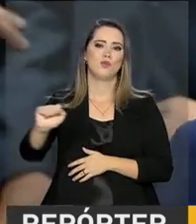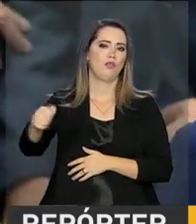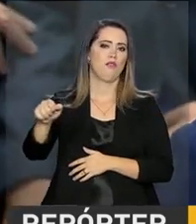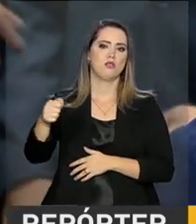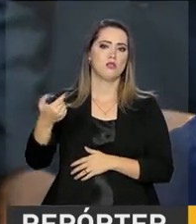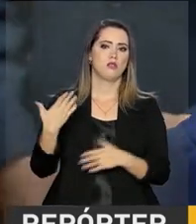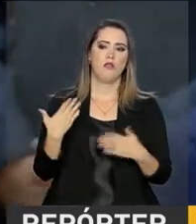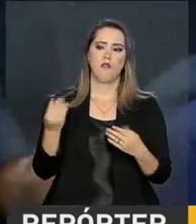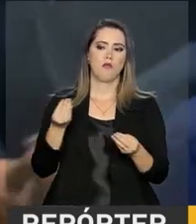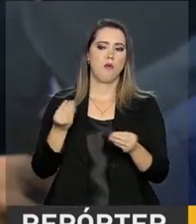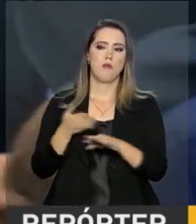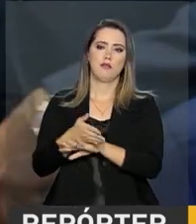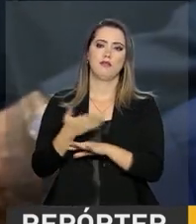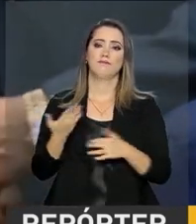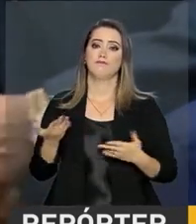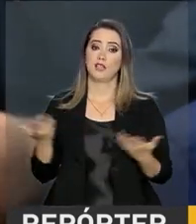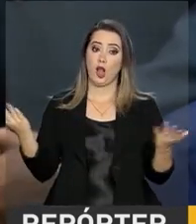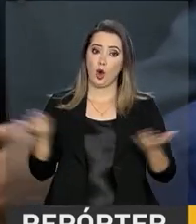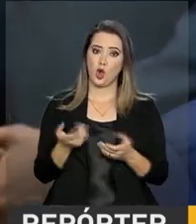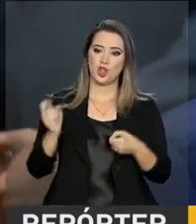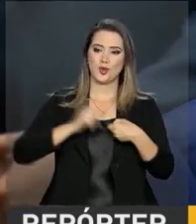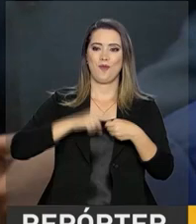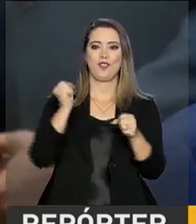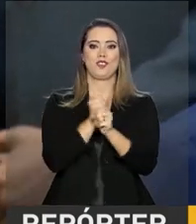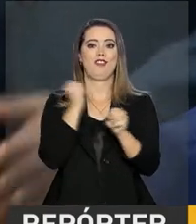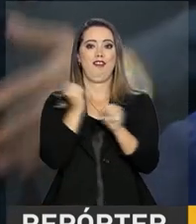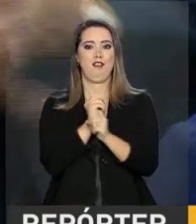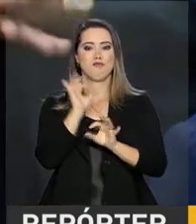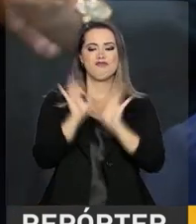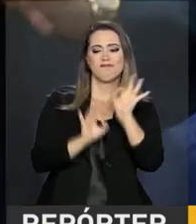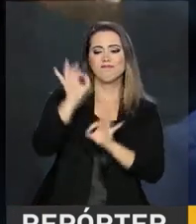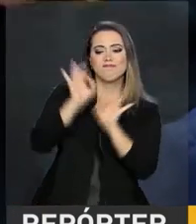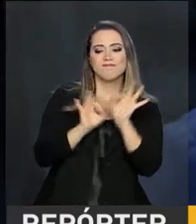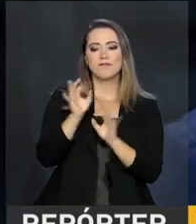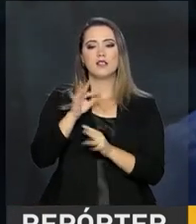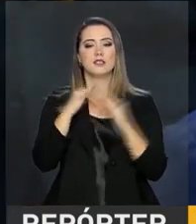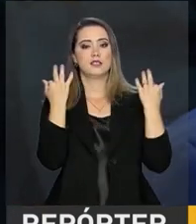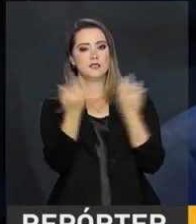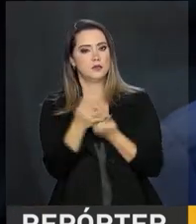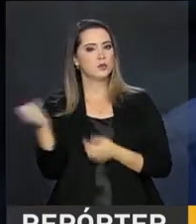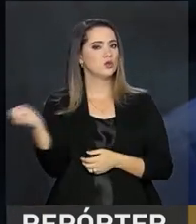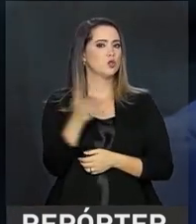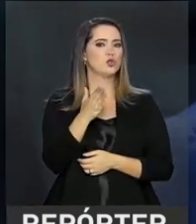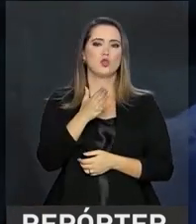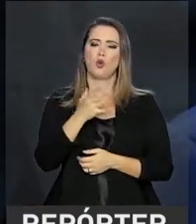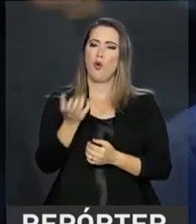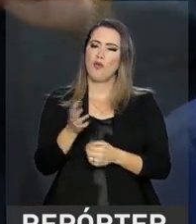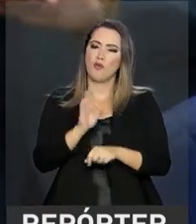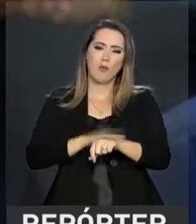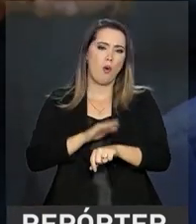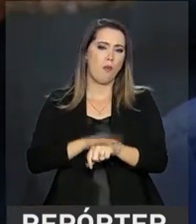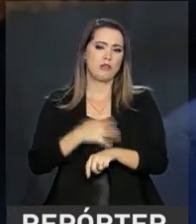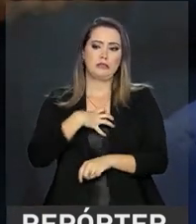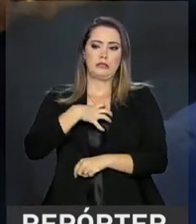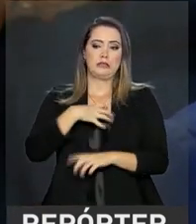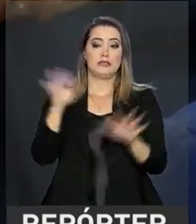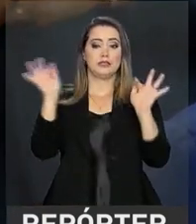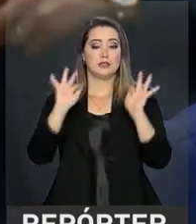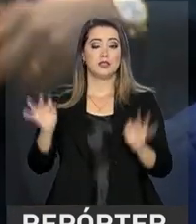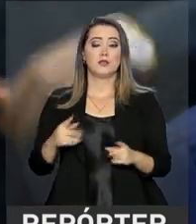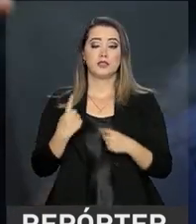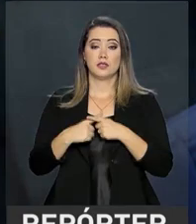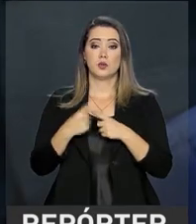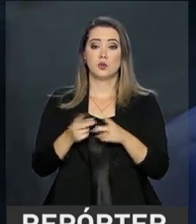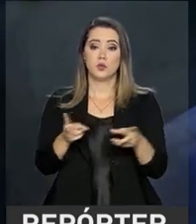perspectiva foi essa retomada da obra essas famílias passam a ter um novo momento essa felicidade que é proporcionada